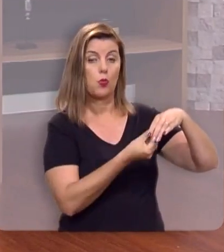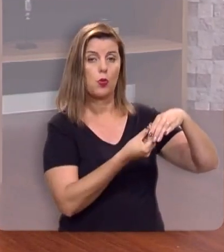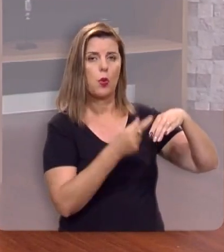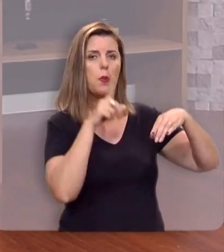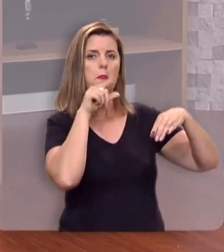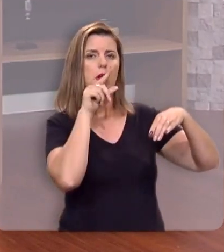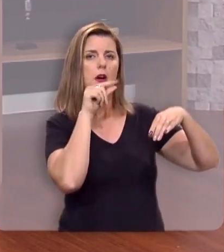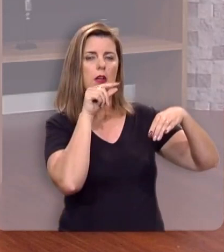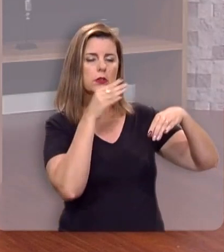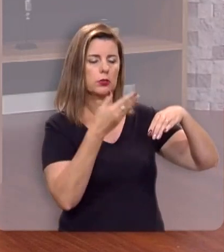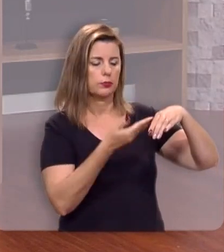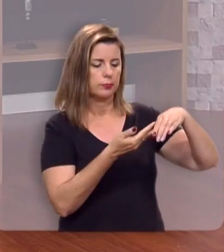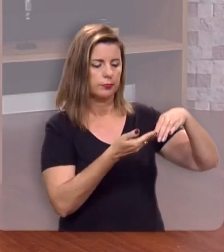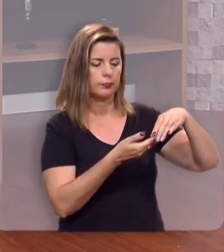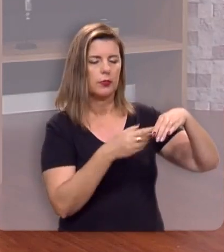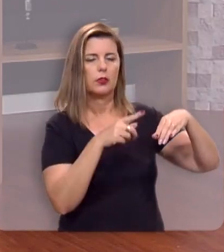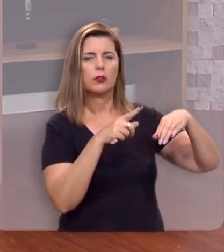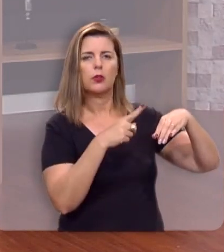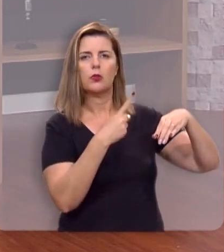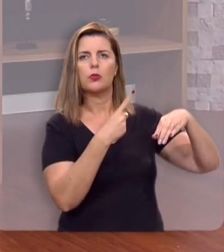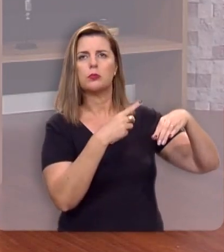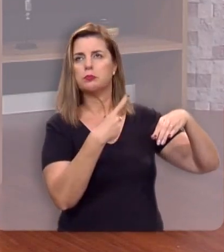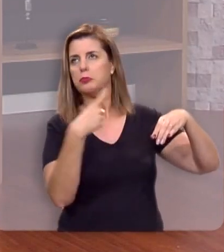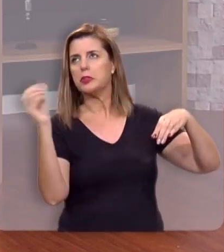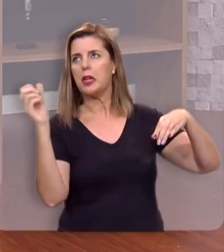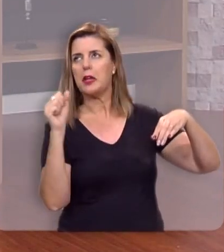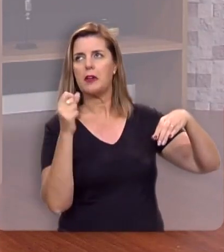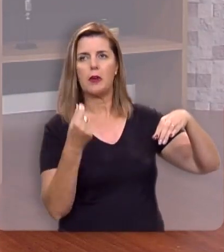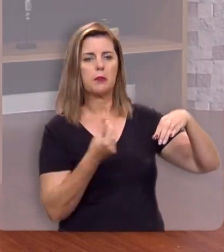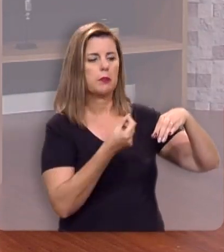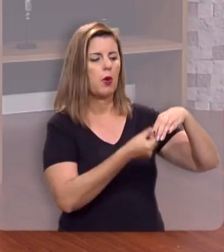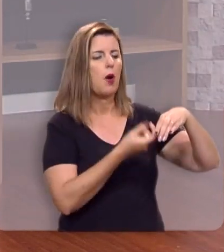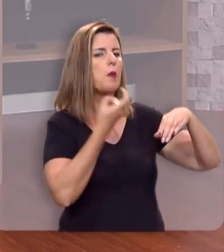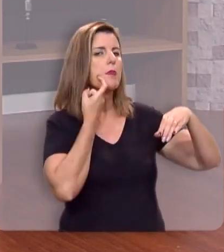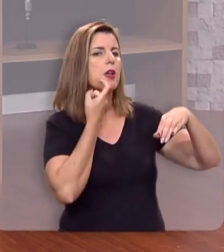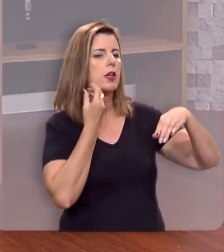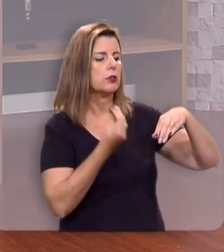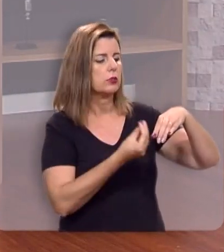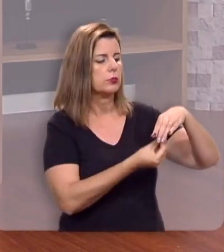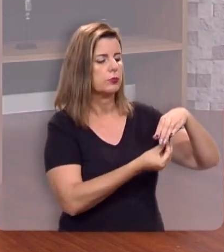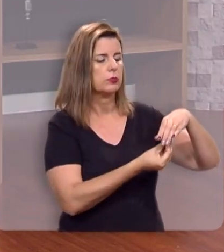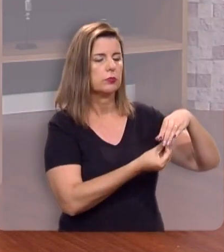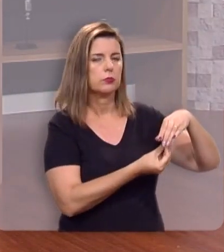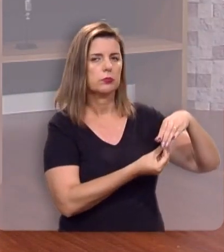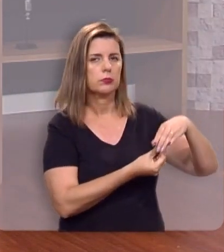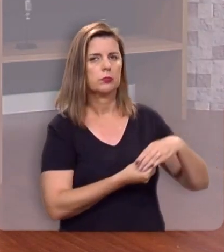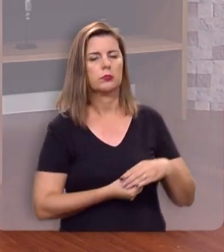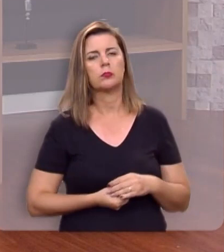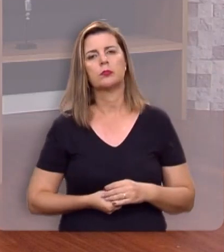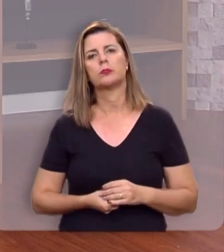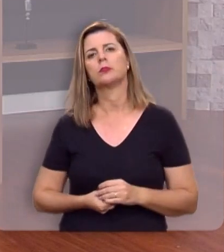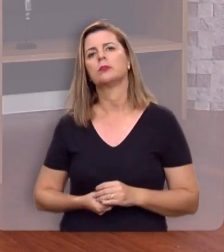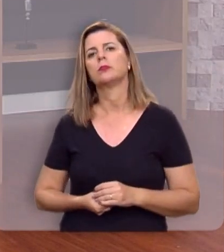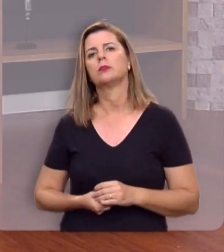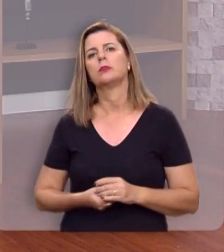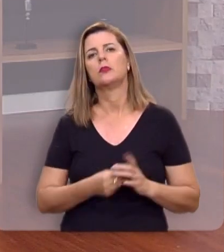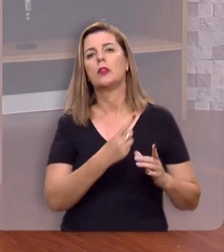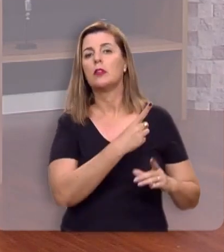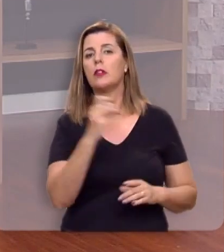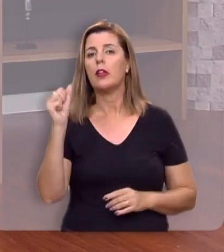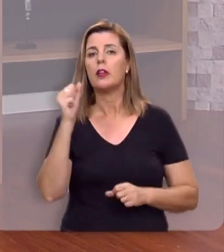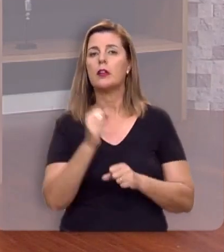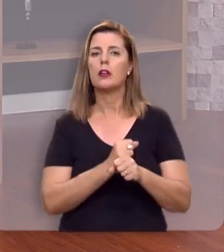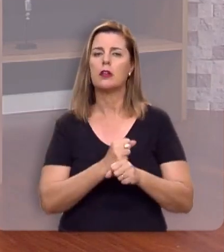um pássaro de estimação. Daqui a outros 100 anos vai se sepultar na mesma cova o peixinho do aquário. Daqui a